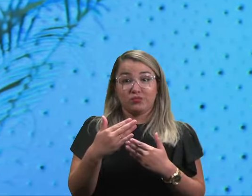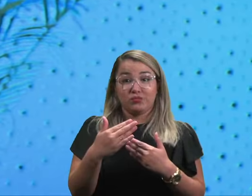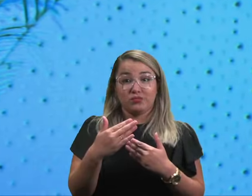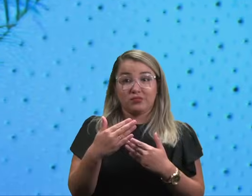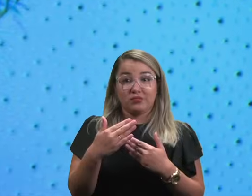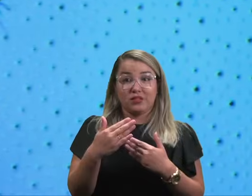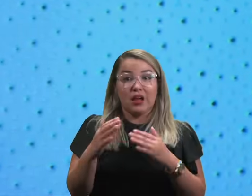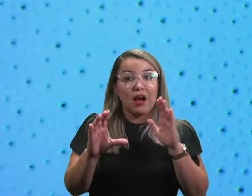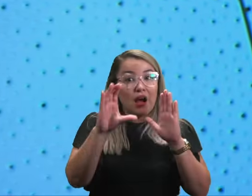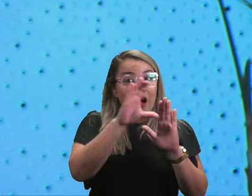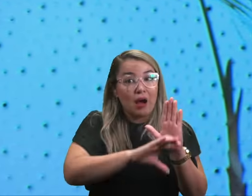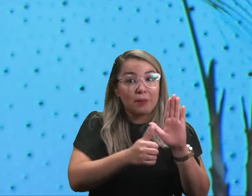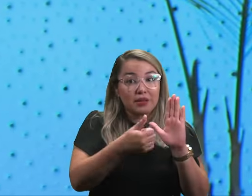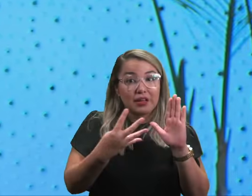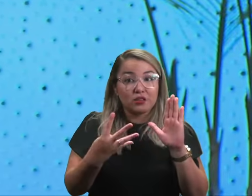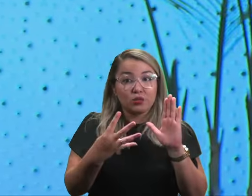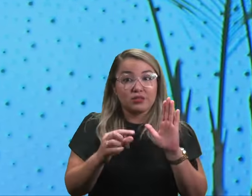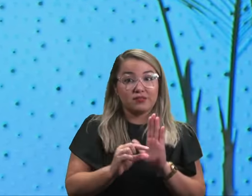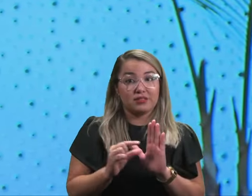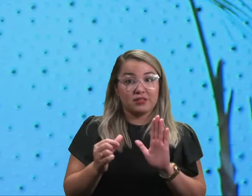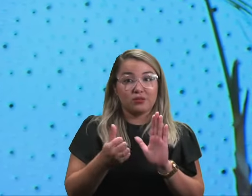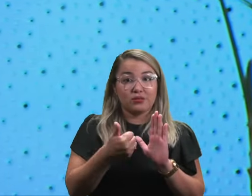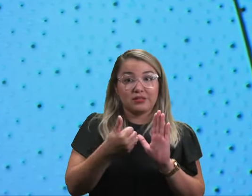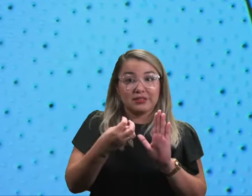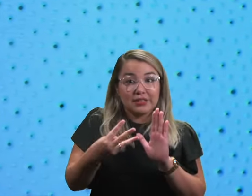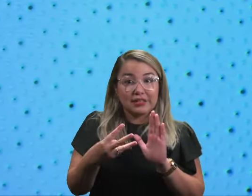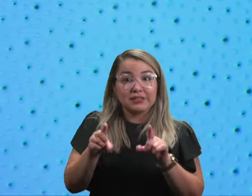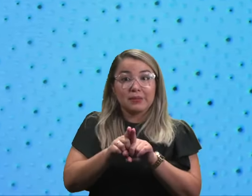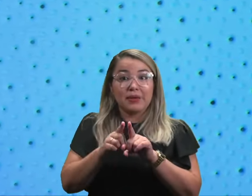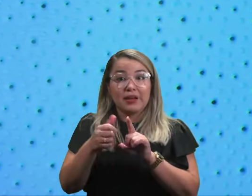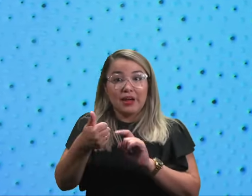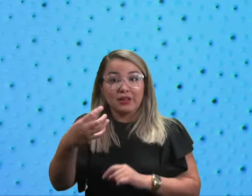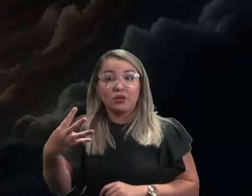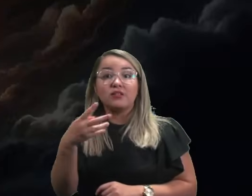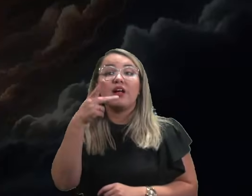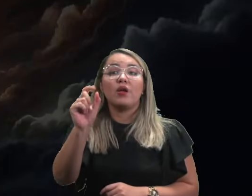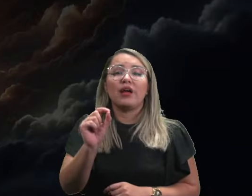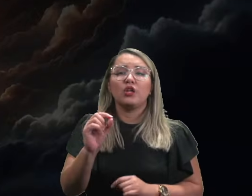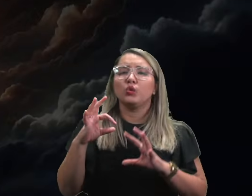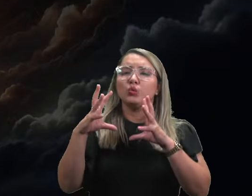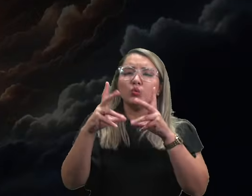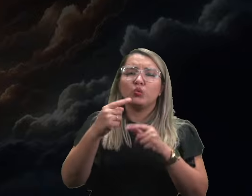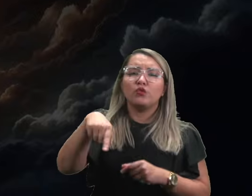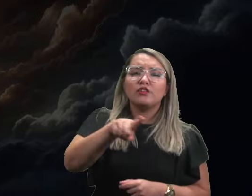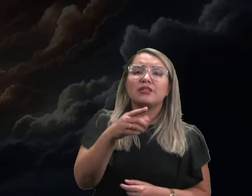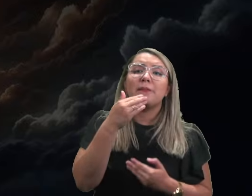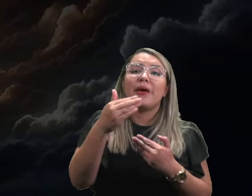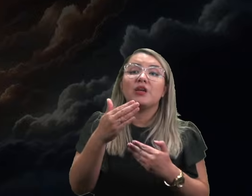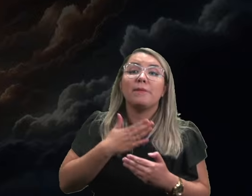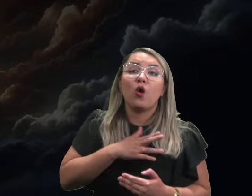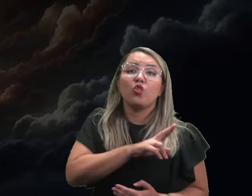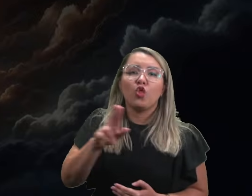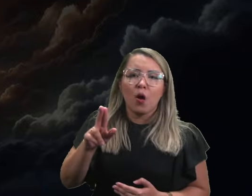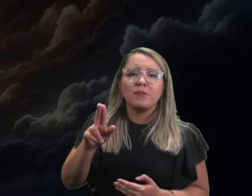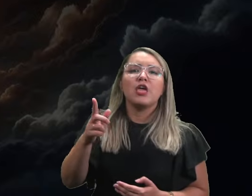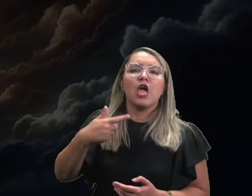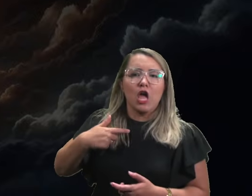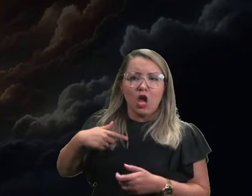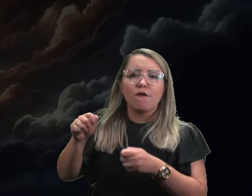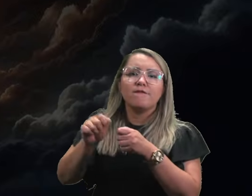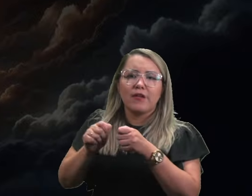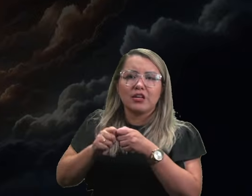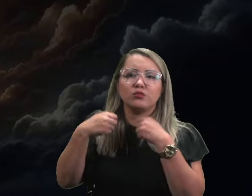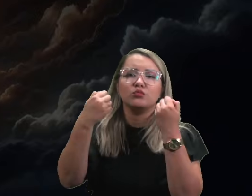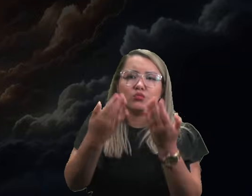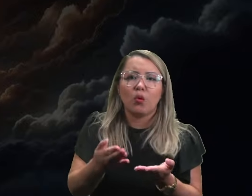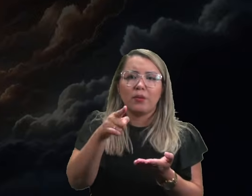que diz capítulo 14, versículo 13 e 14. E tudo quanto pedirdes em meu nome, isso farei a fim de que o Pai seja